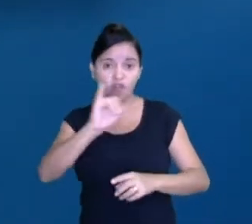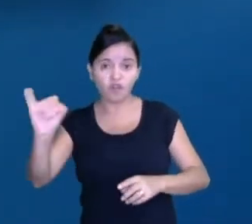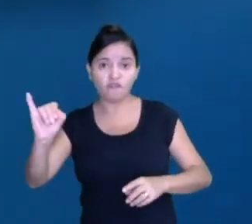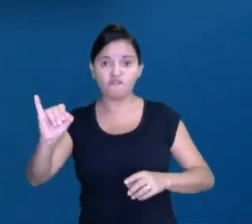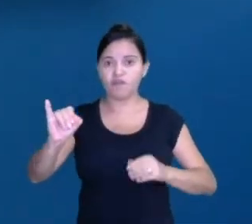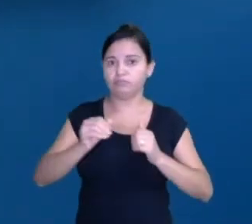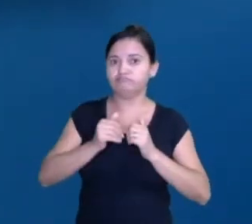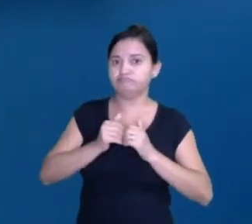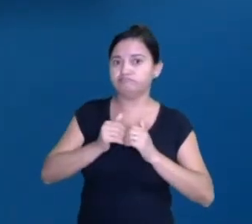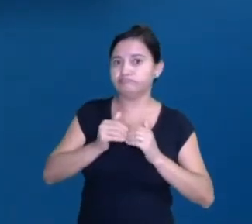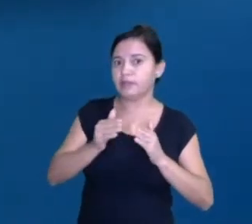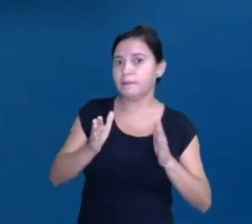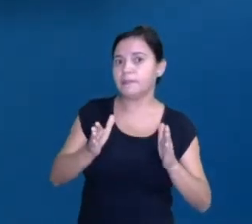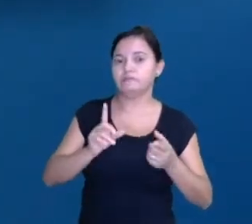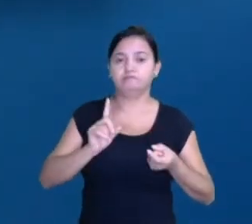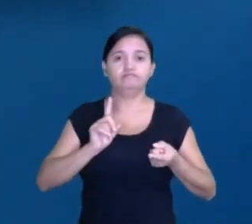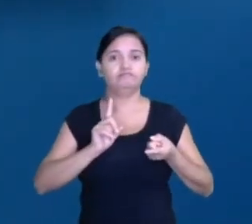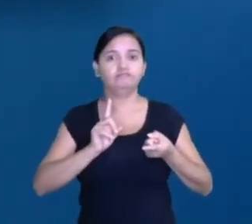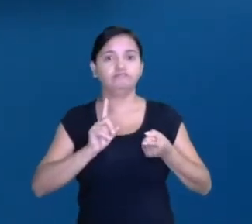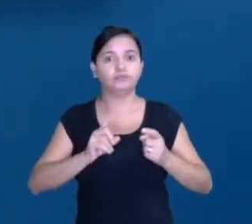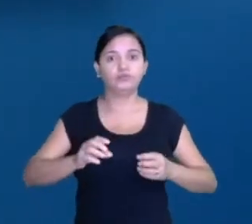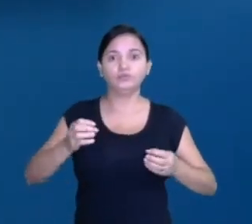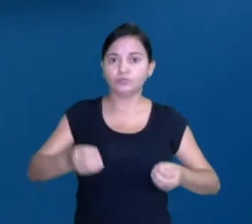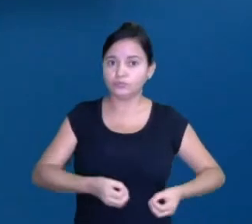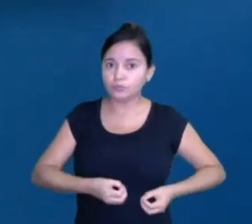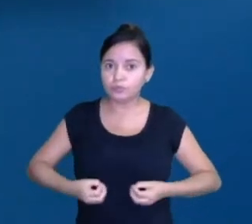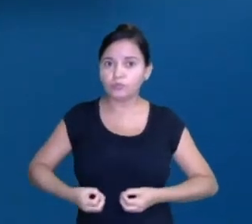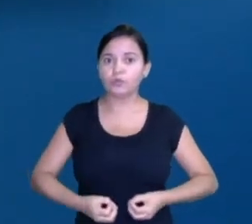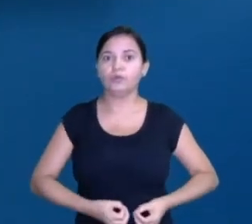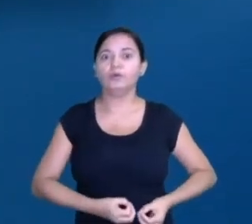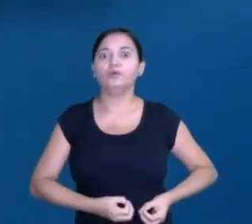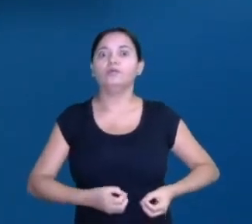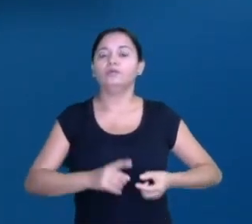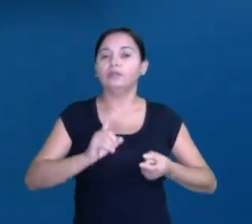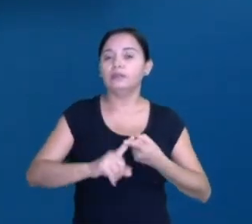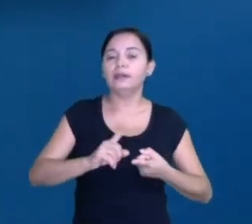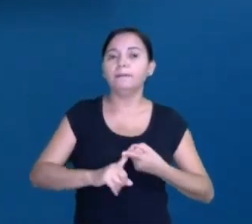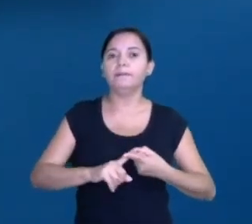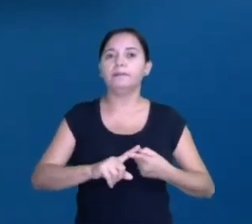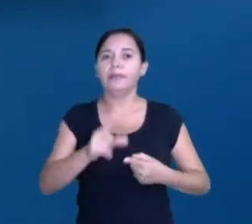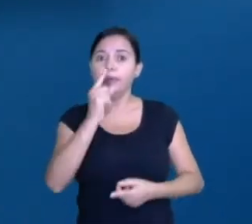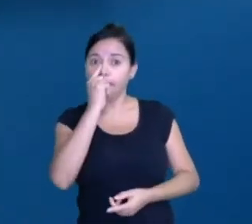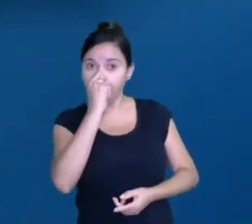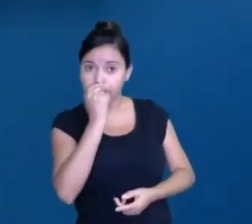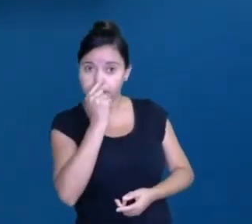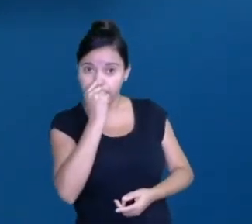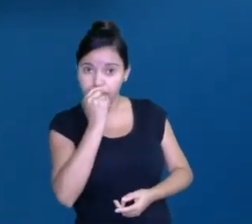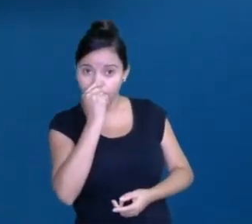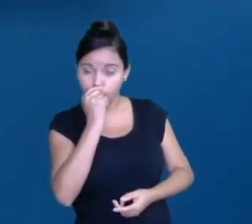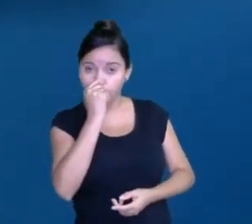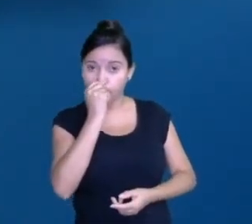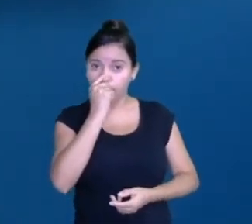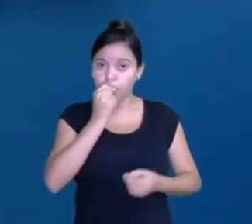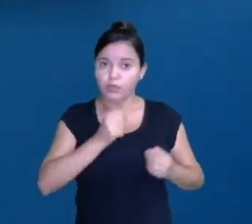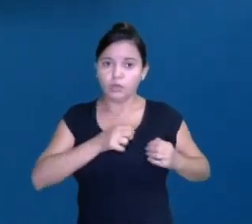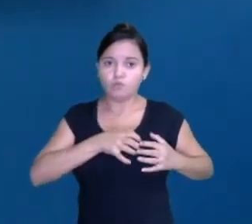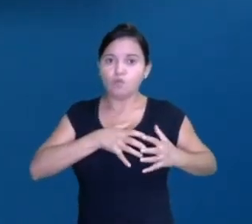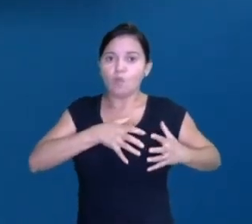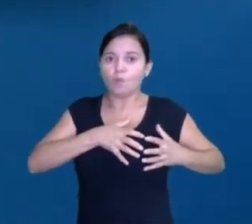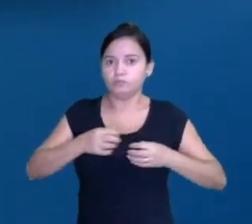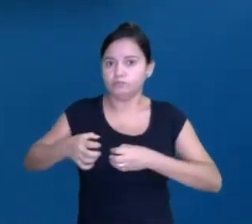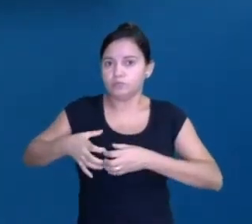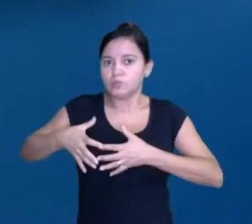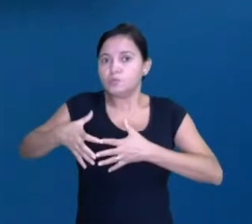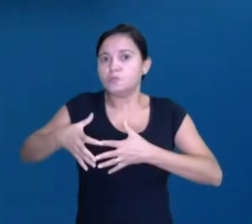associado também ao processo da amamentação. Por quê? Porque ele vai ajudar justamente nos alvéolos mamários para que eles fiquem mais aptos, para que eles tenham maior